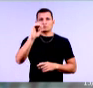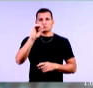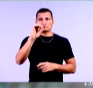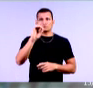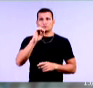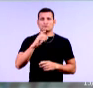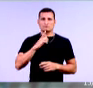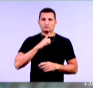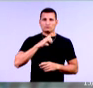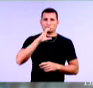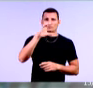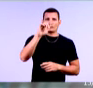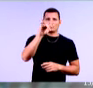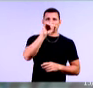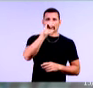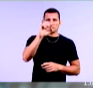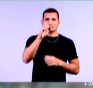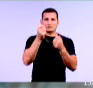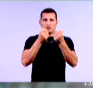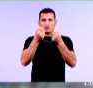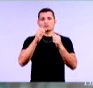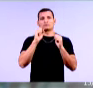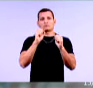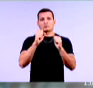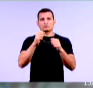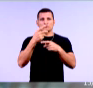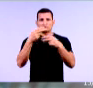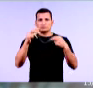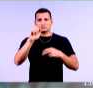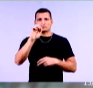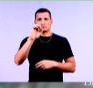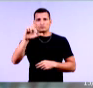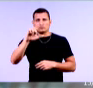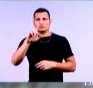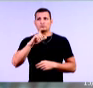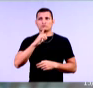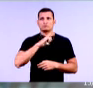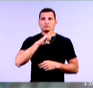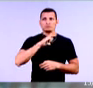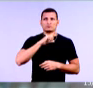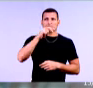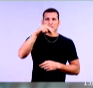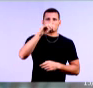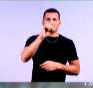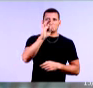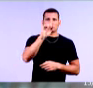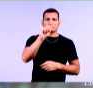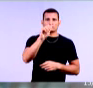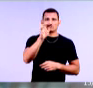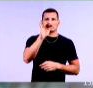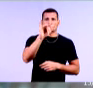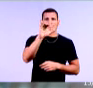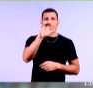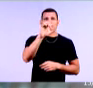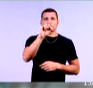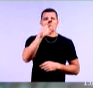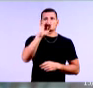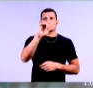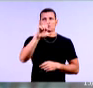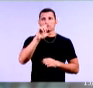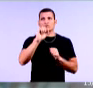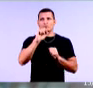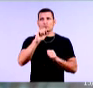classe carro, eu posso criar um objeto Gol. Se eu tenho a nota fiscal, a classe nota fiscal, eu posso criar a nota fiscal